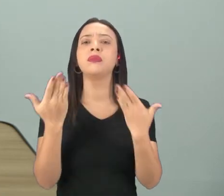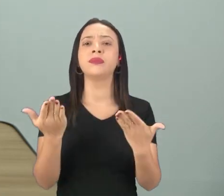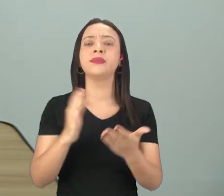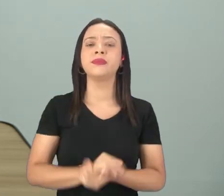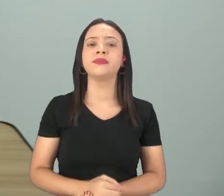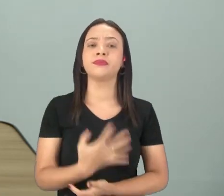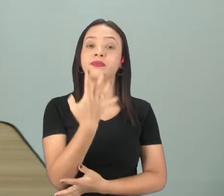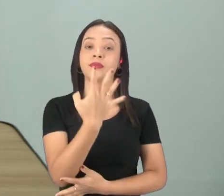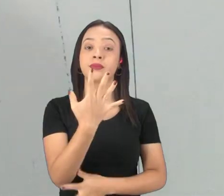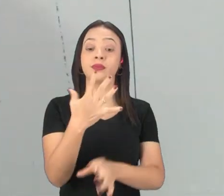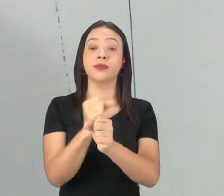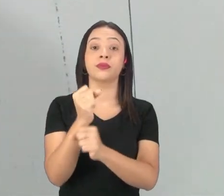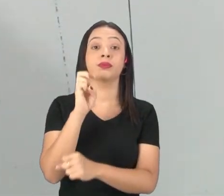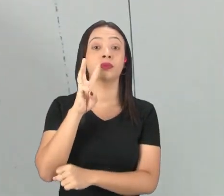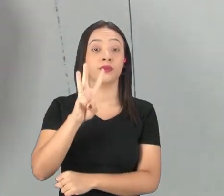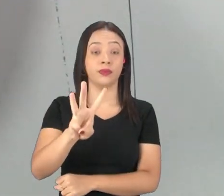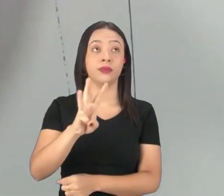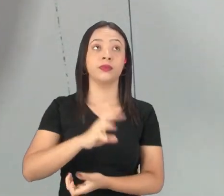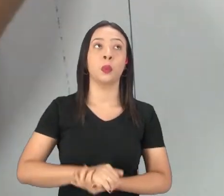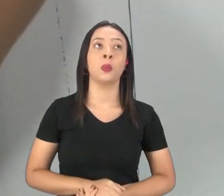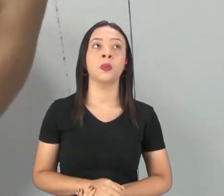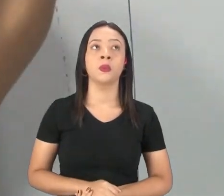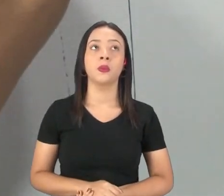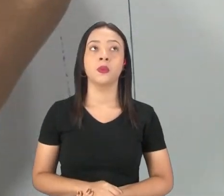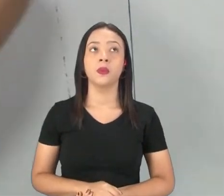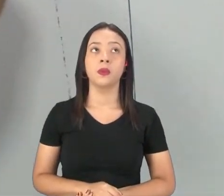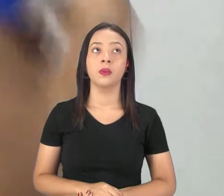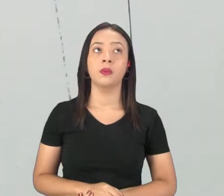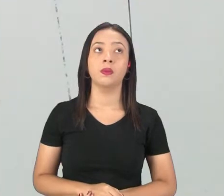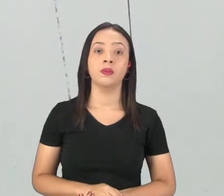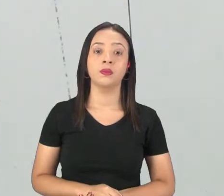mim. 4 mais 3.